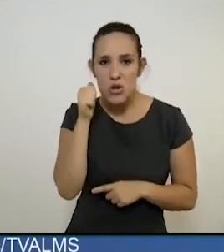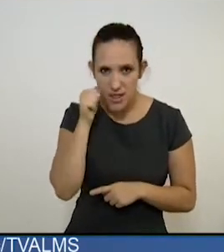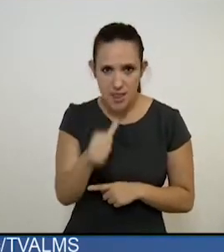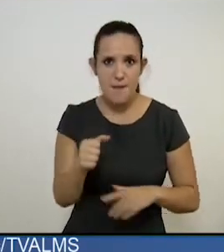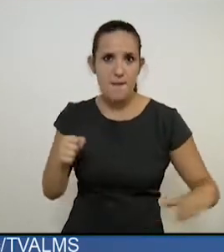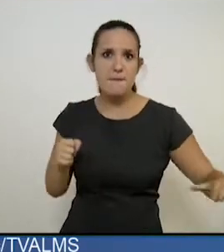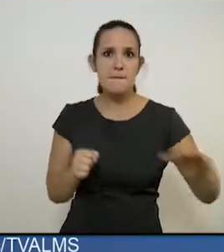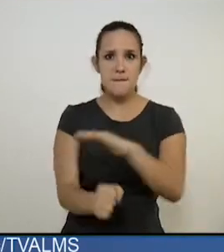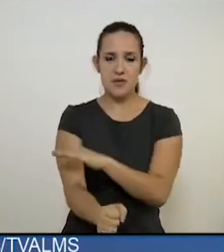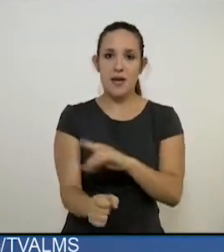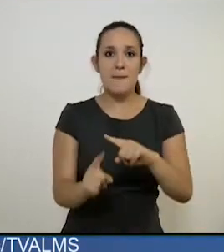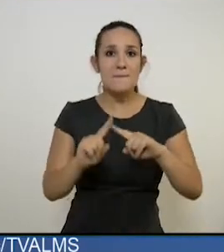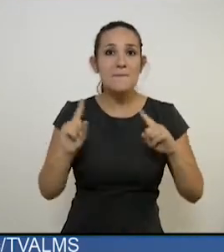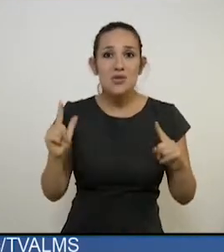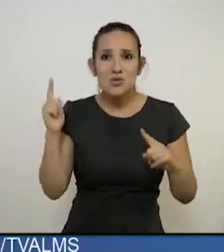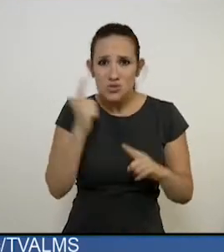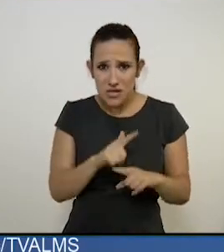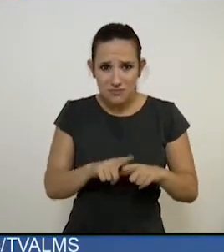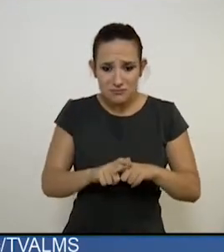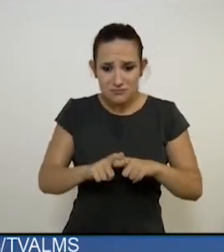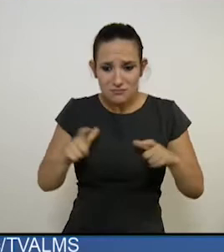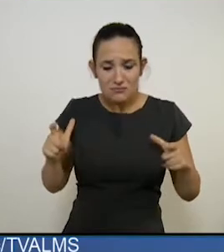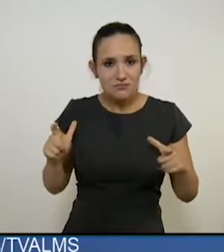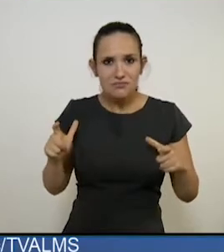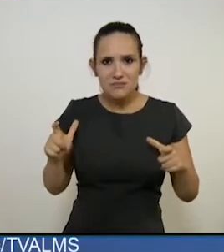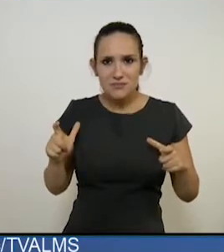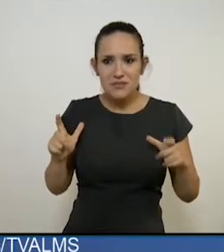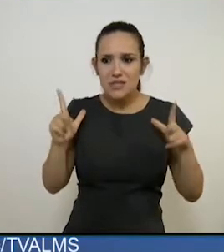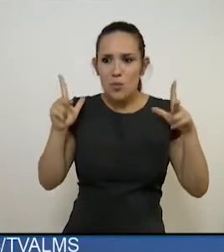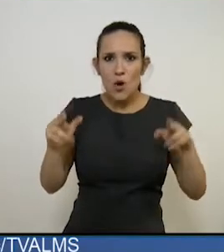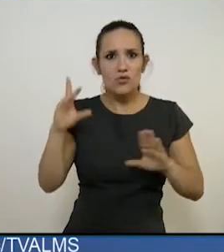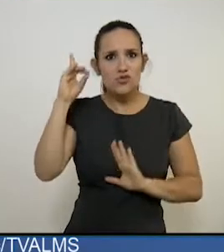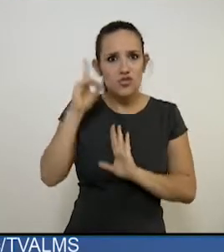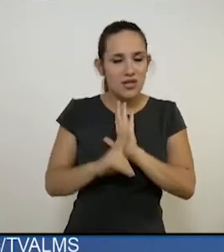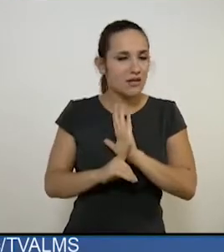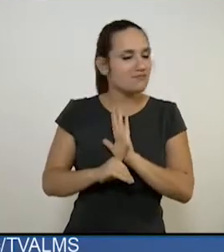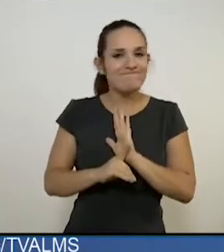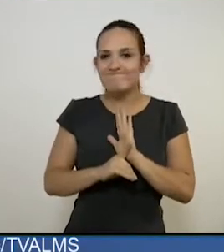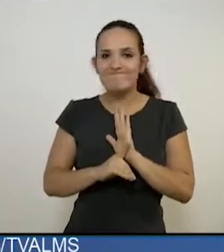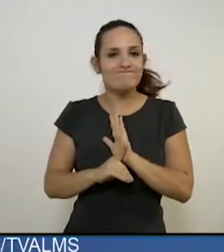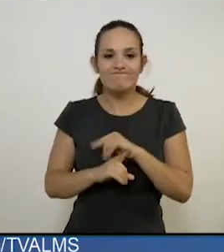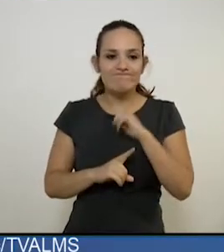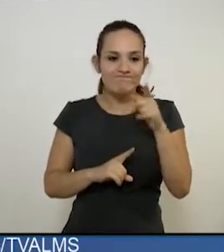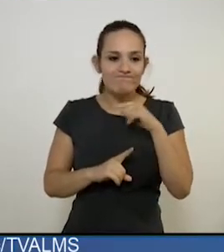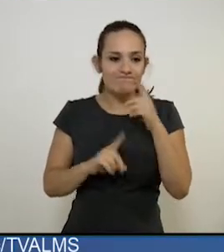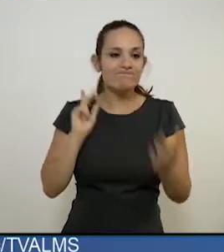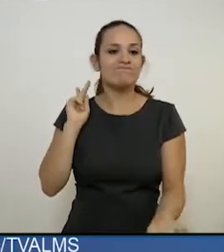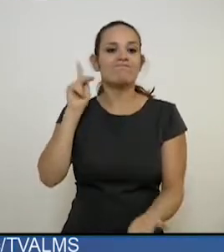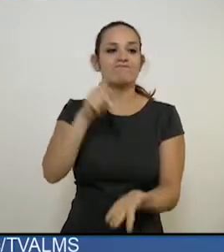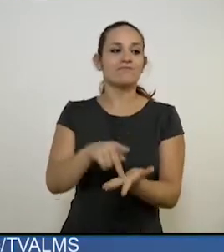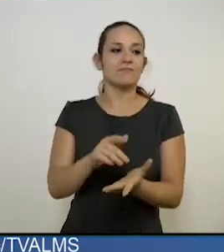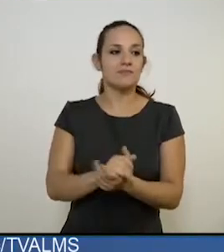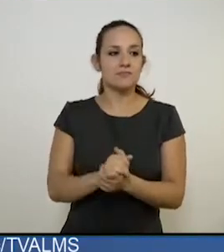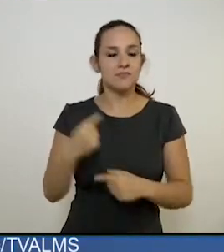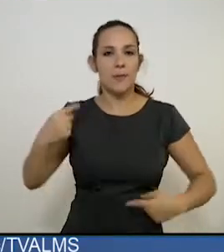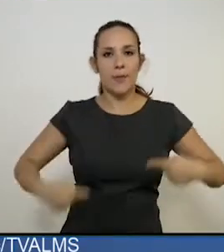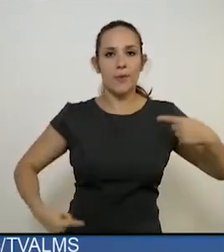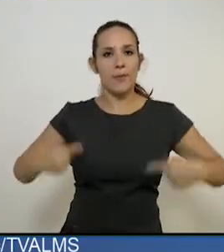mulheres, mas não lhes garante os mesmos benefícios para que possam efetivamente